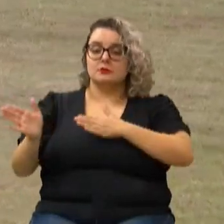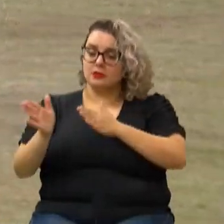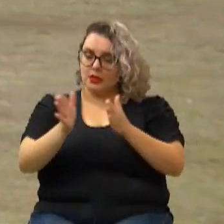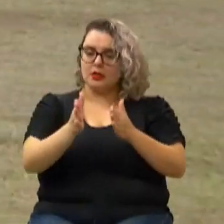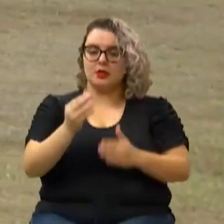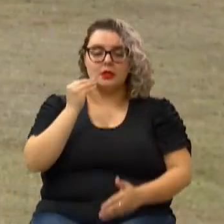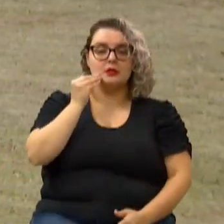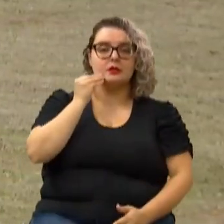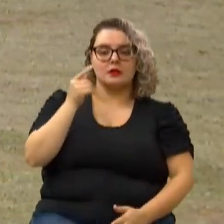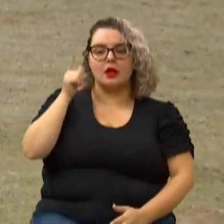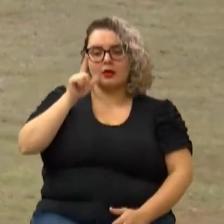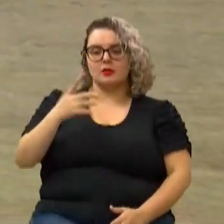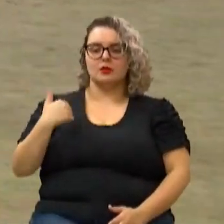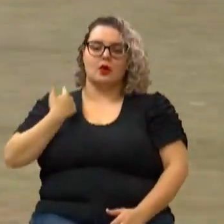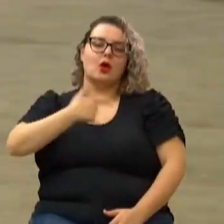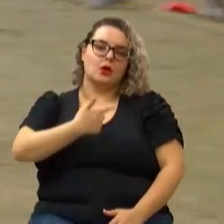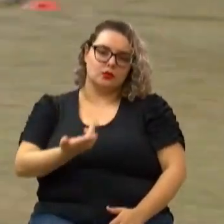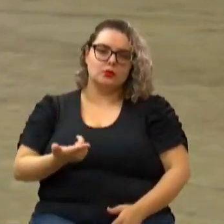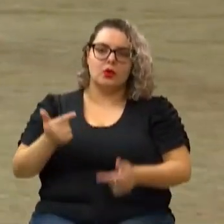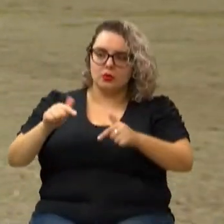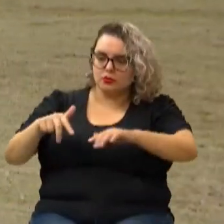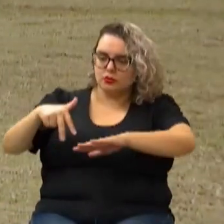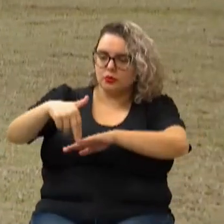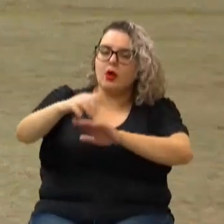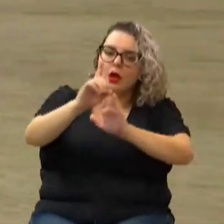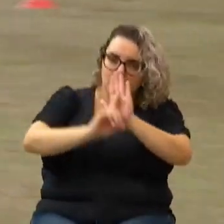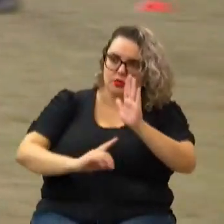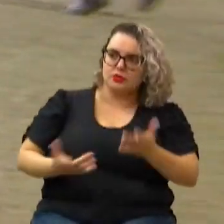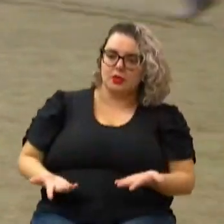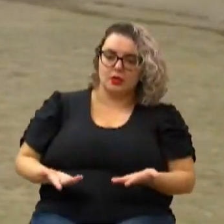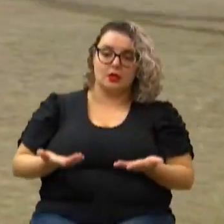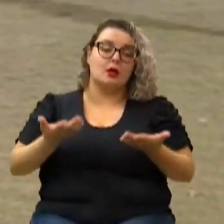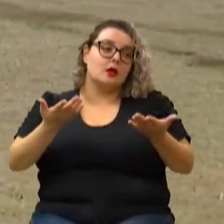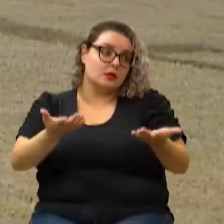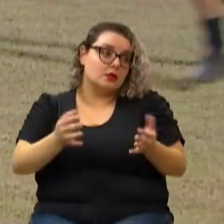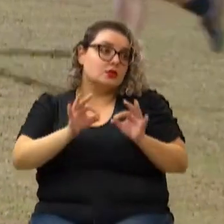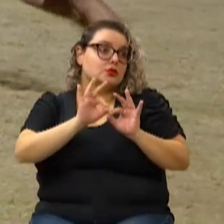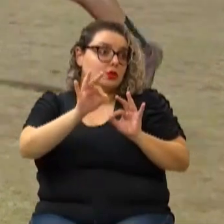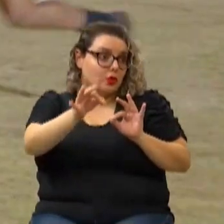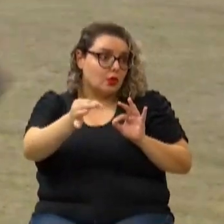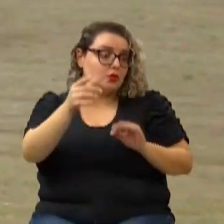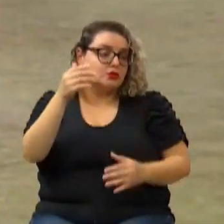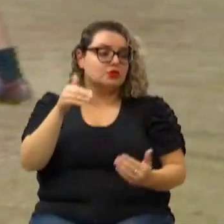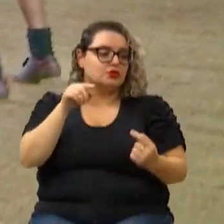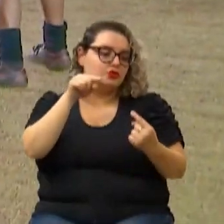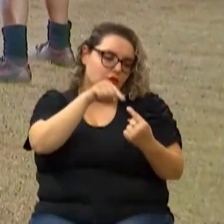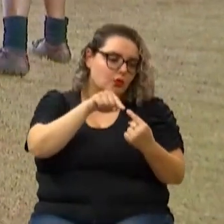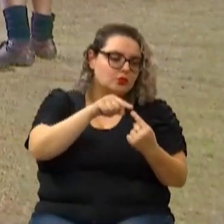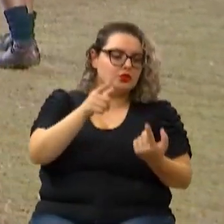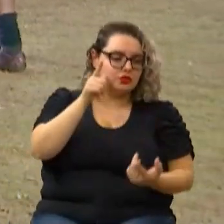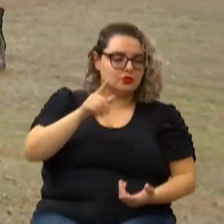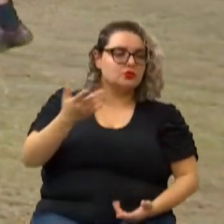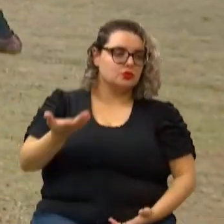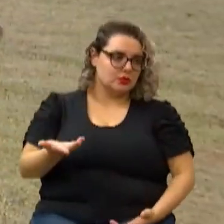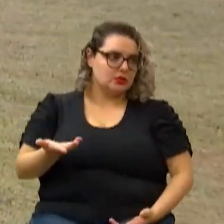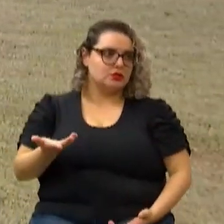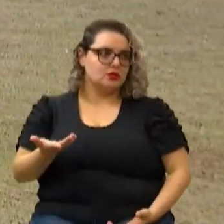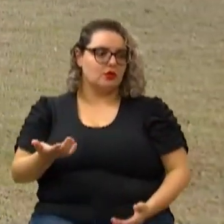estamos caminhando e tentando conseguir o nosso lugar de direito. Embora ainda esteja longe de chegar naquilo